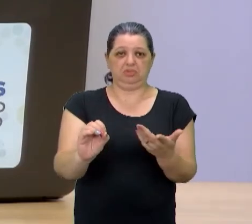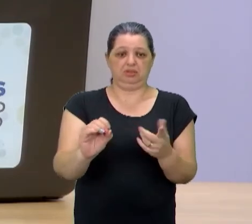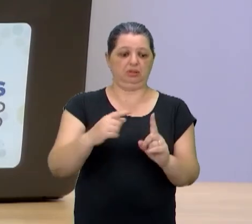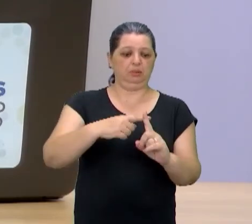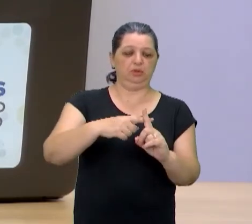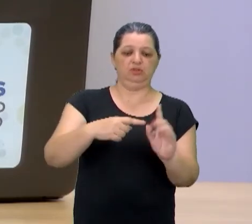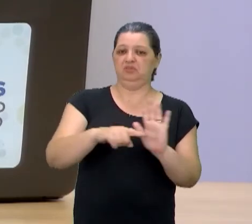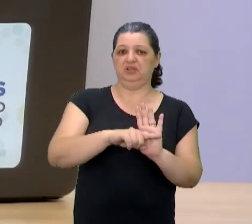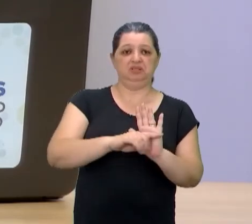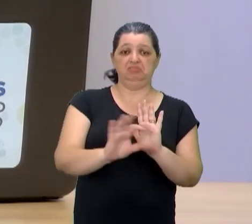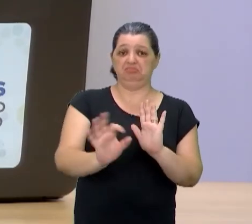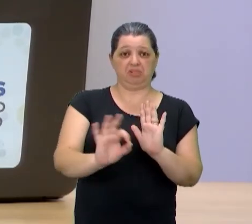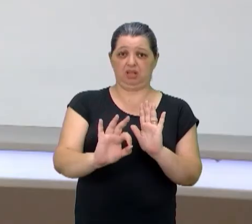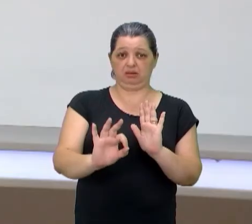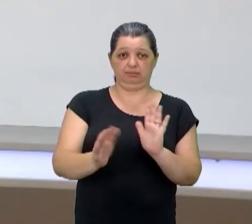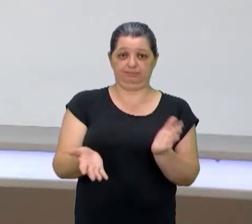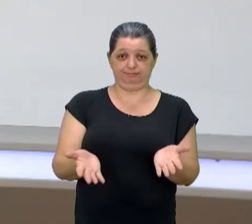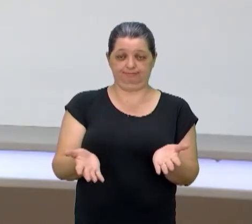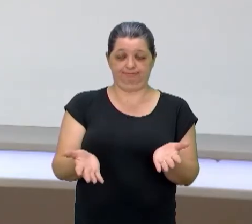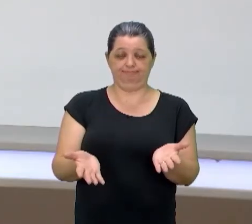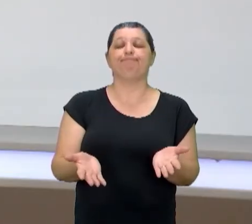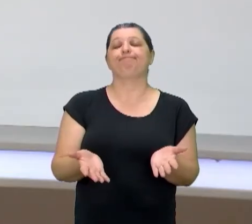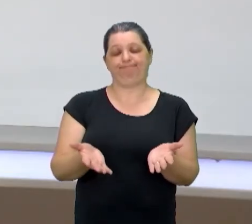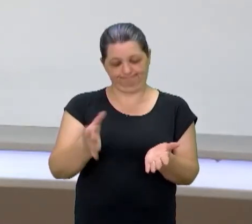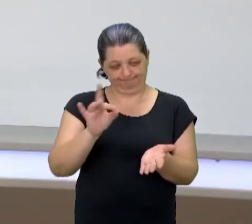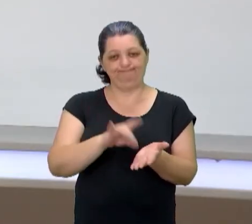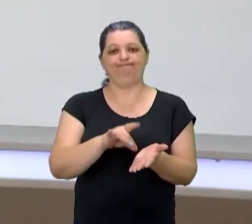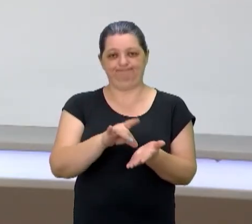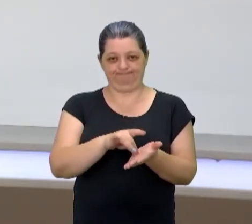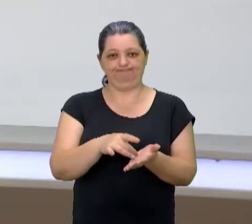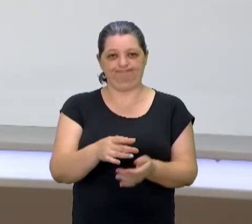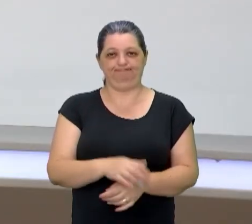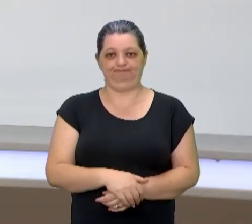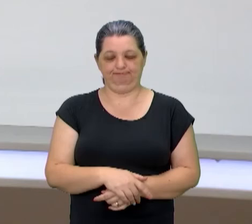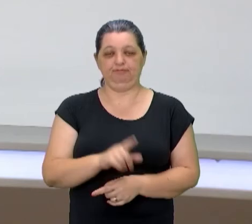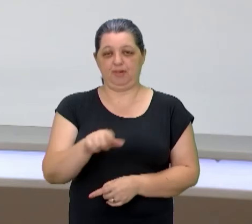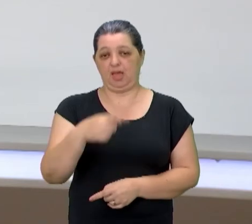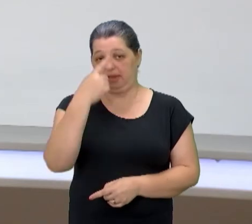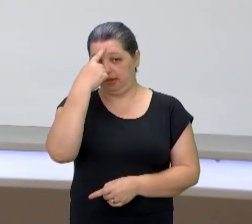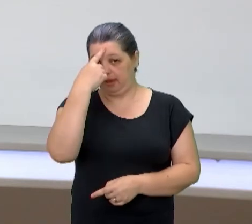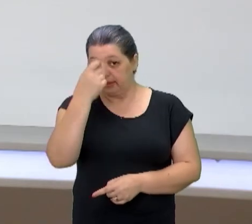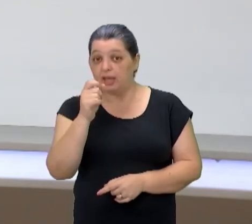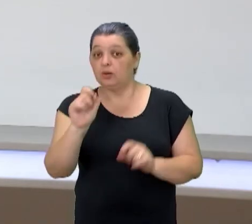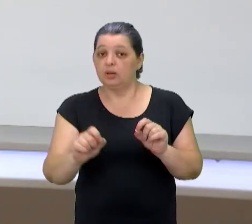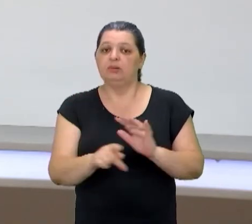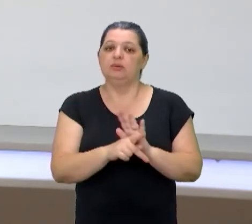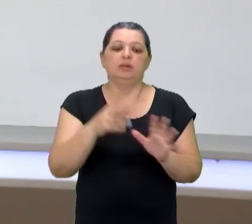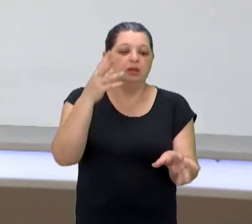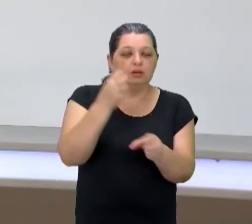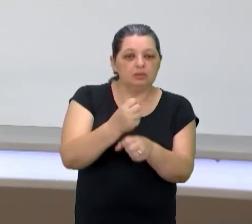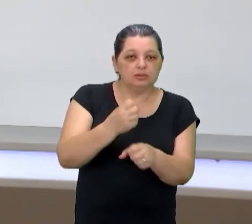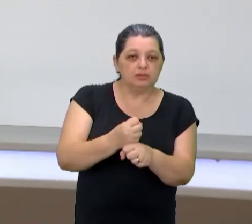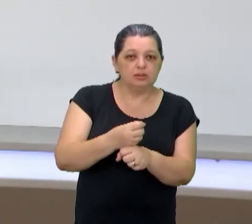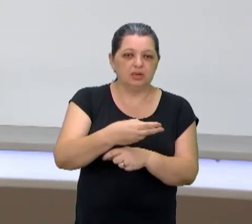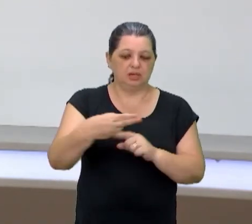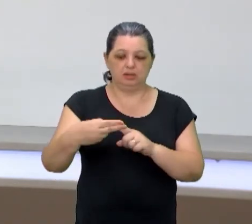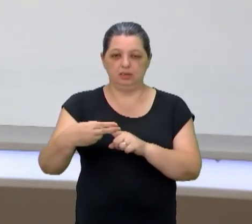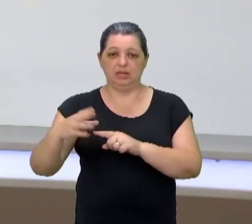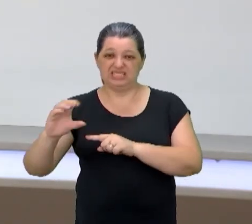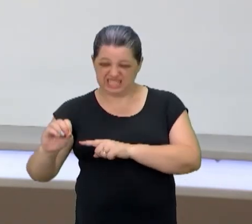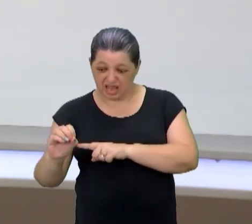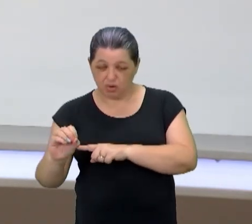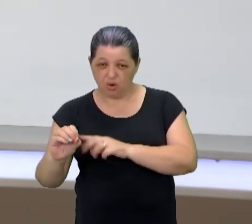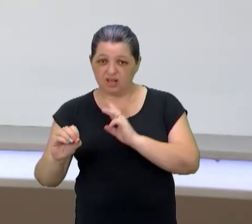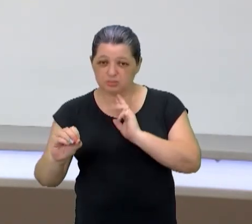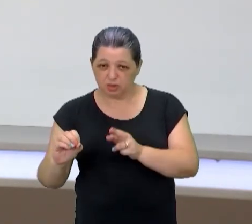negativo, então não. Então, não tem. Exatamente. Então, essa é a ideia. Fiz a conta, deu zero,